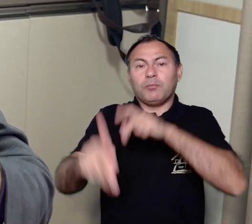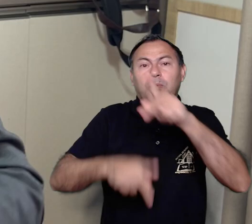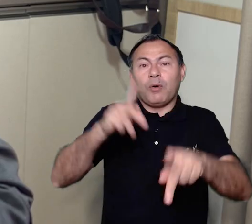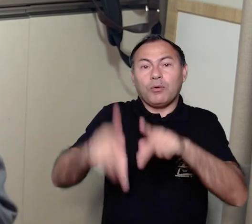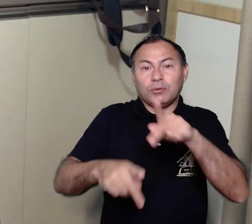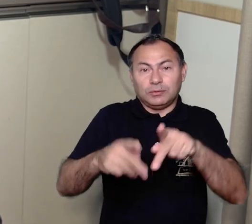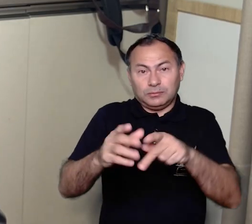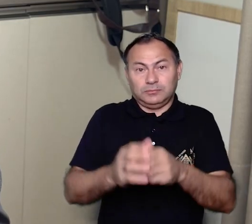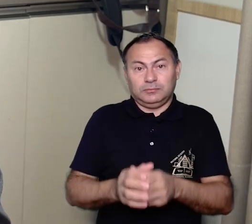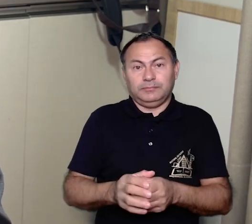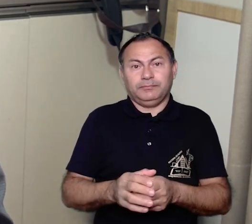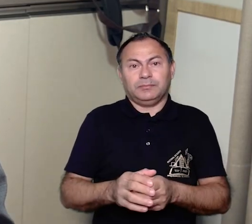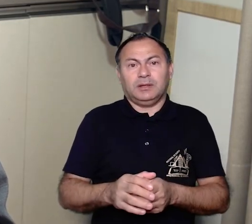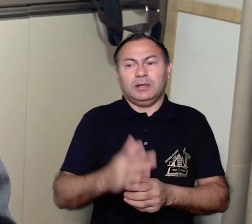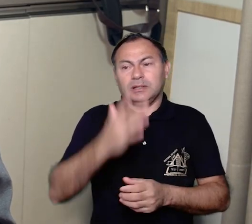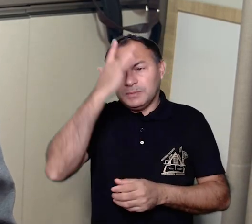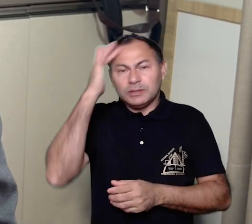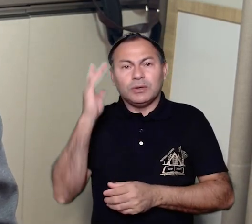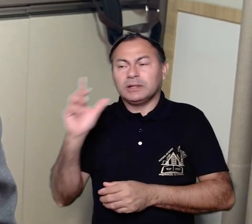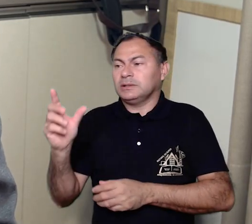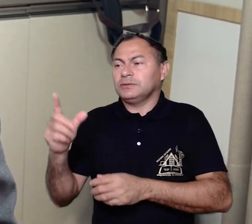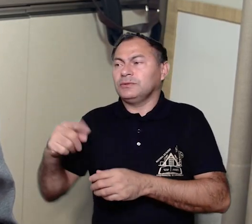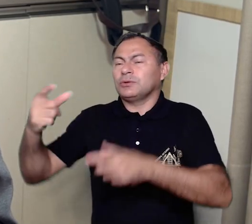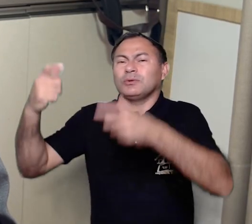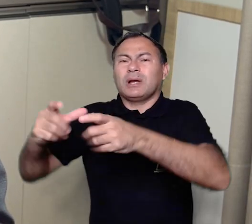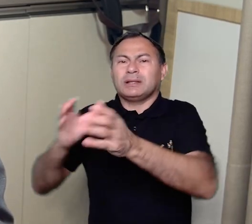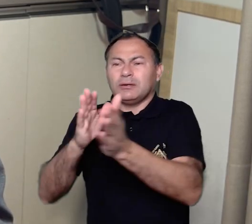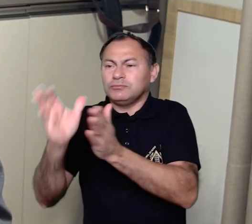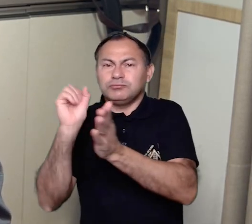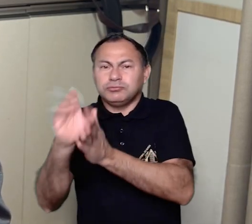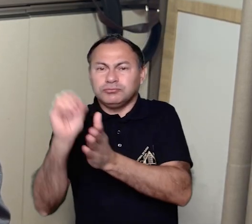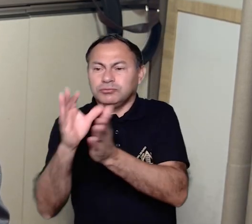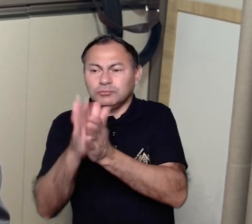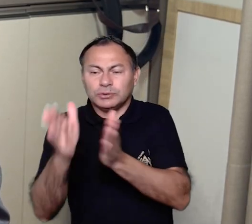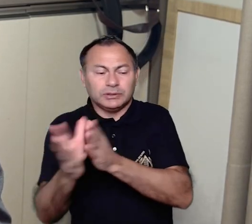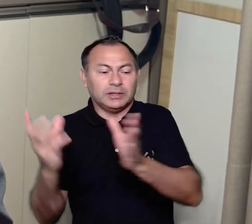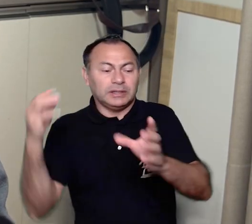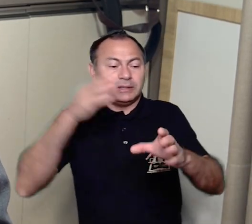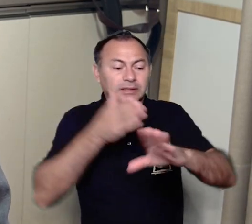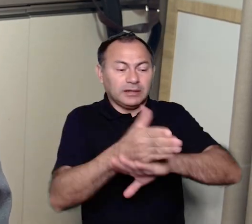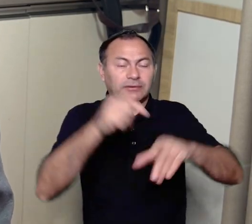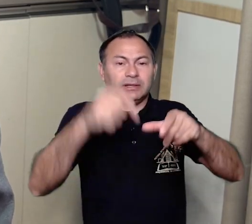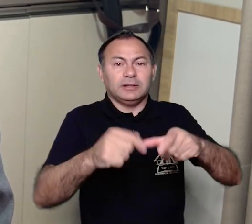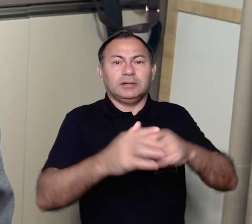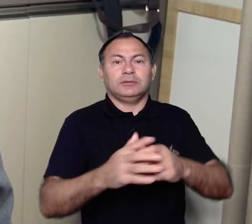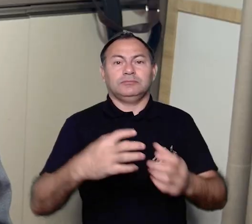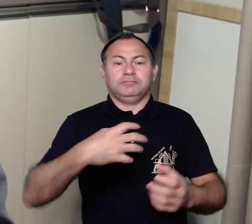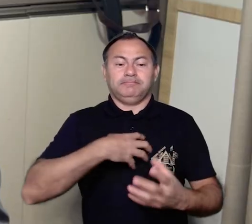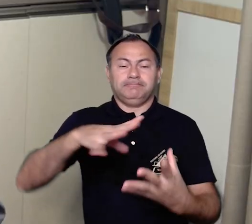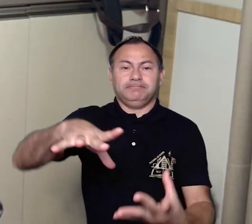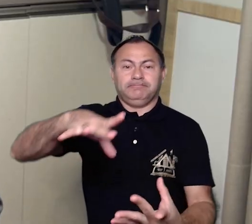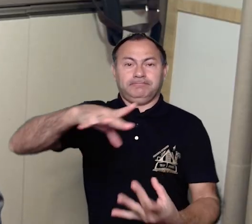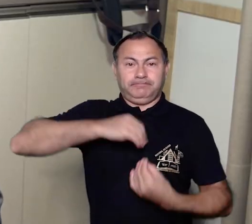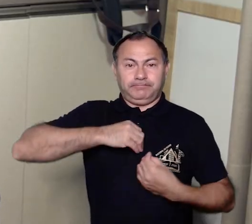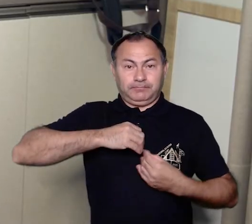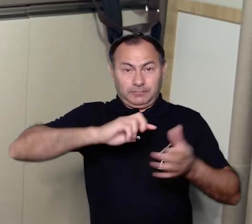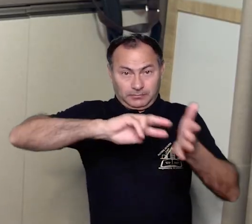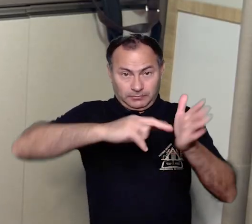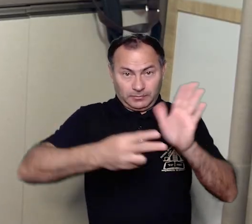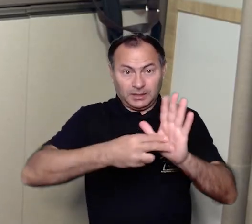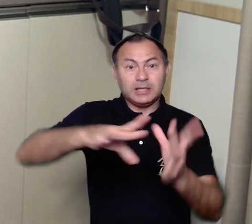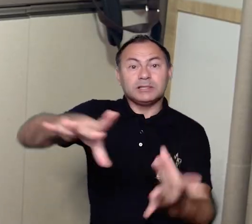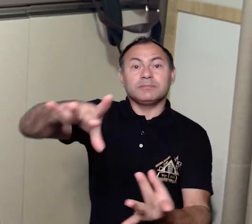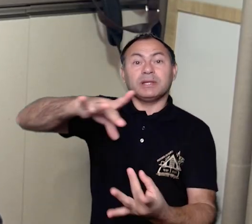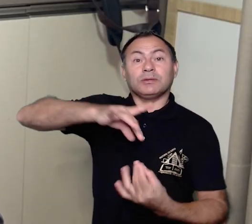peregrinos, os fugitivos, agora tem uma dimensão espiritual. Esse